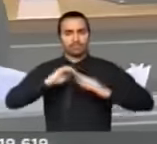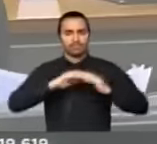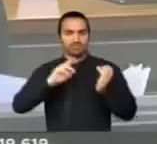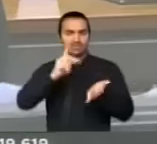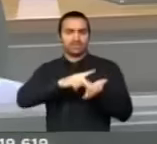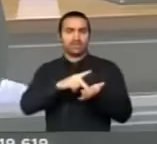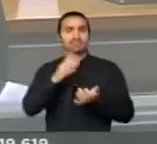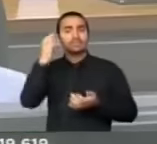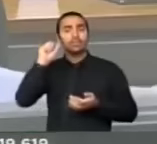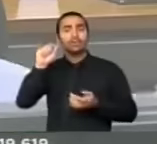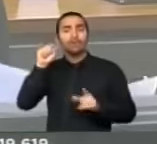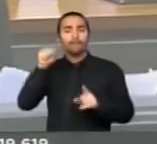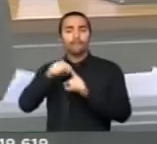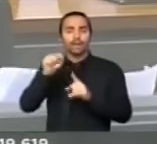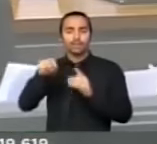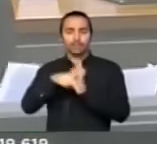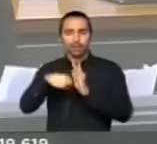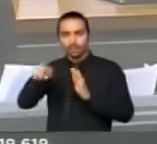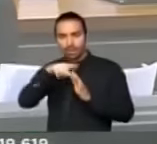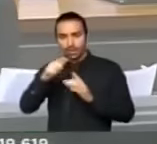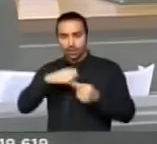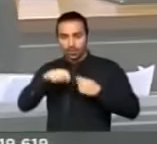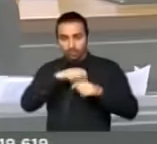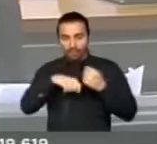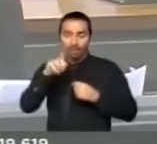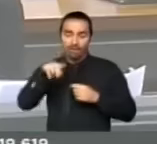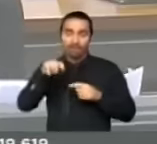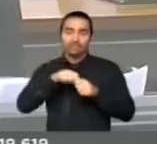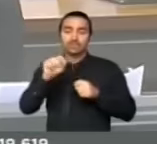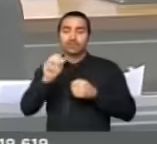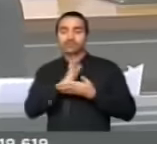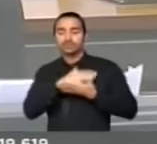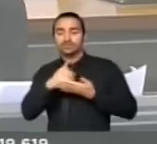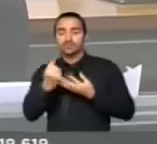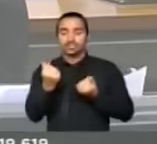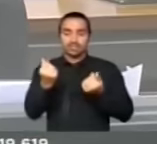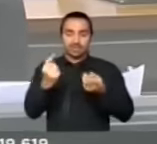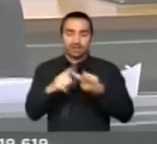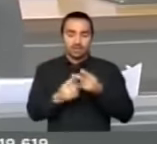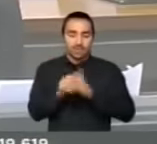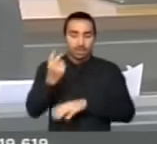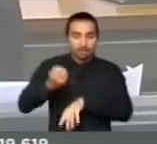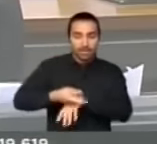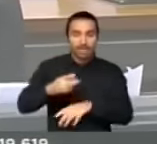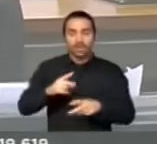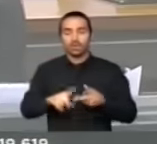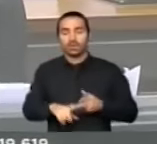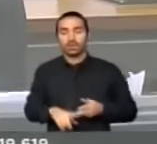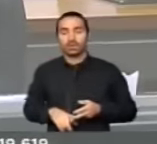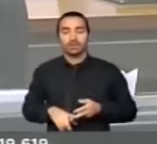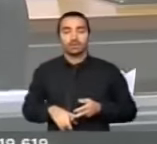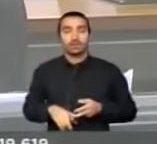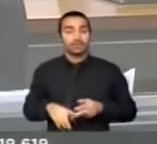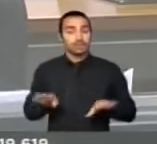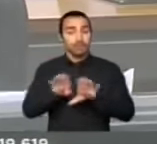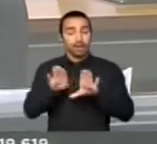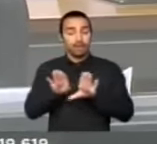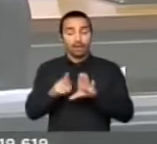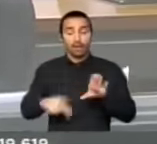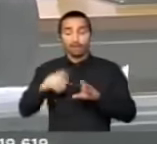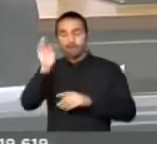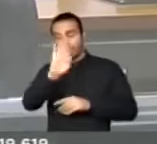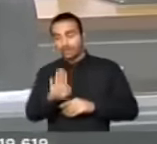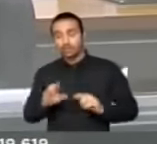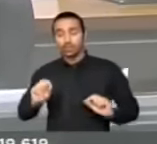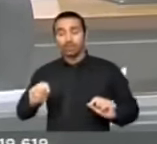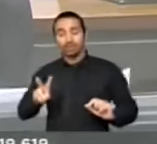a meta da economia? É fazer distribuição de renda, gerar emprego, é conduzir o Brasil